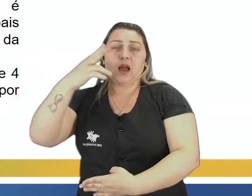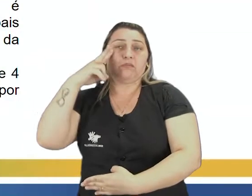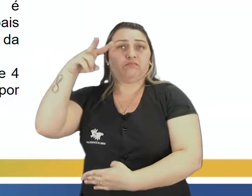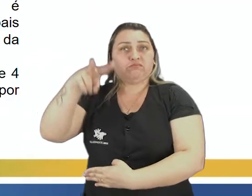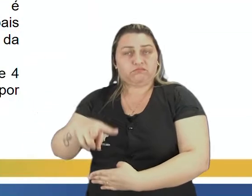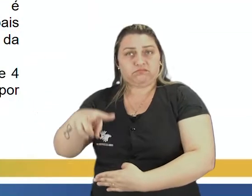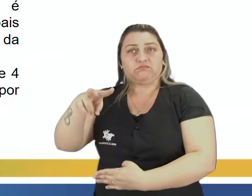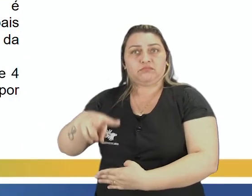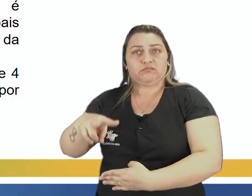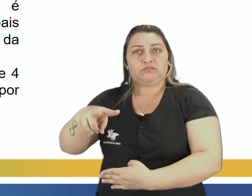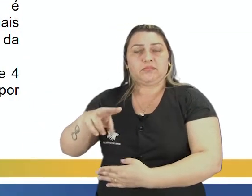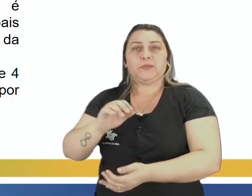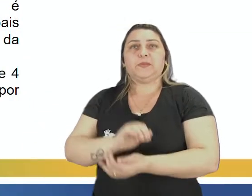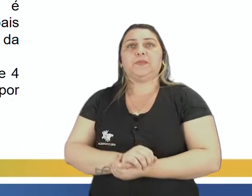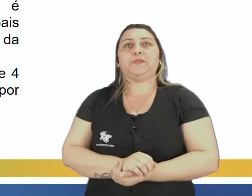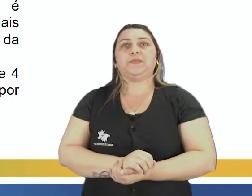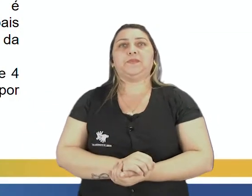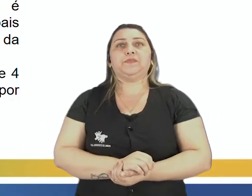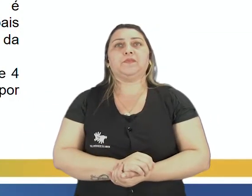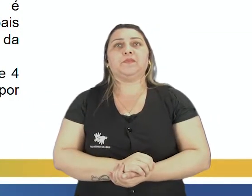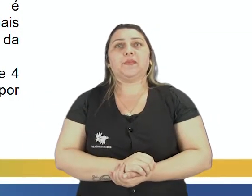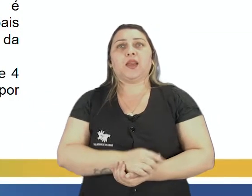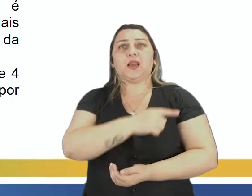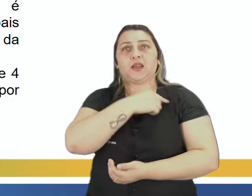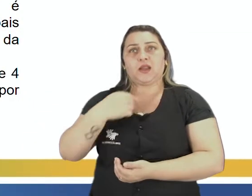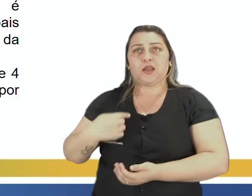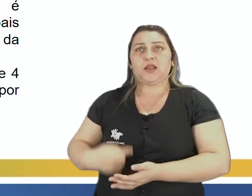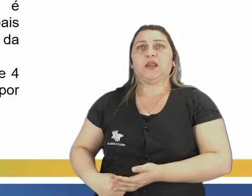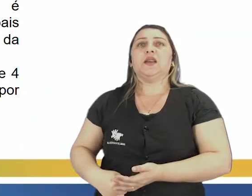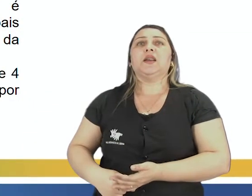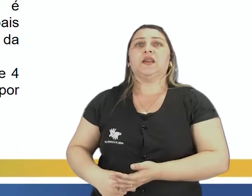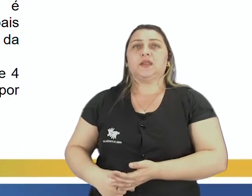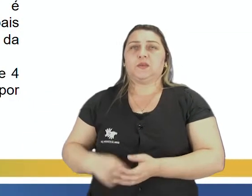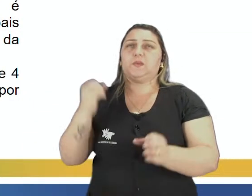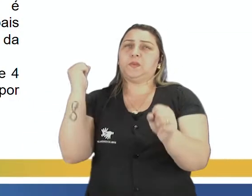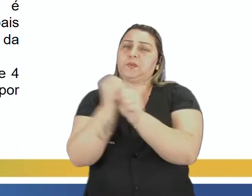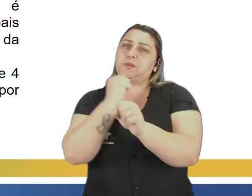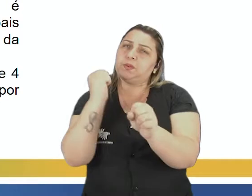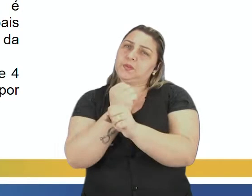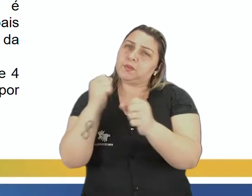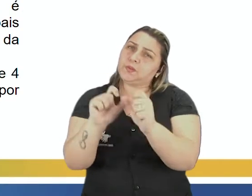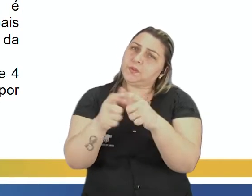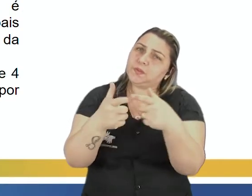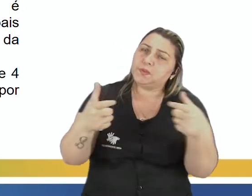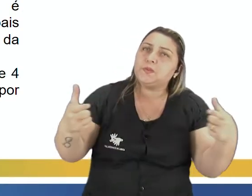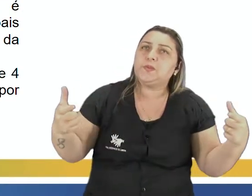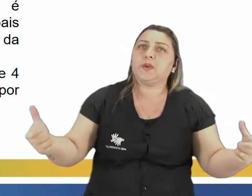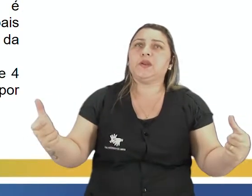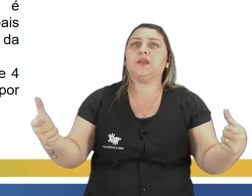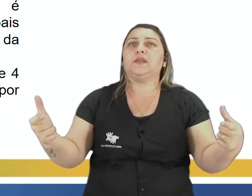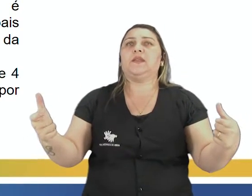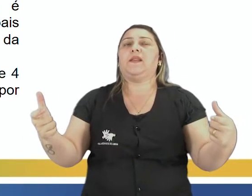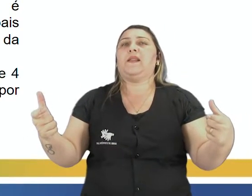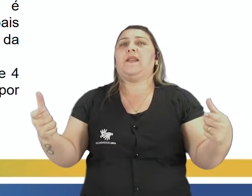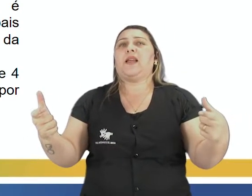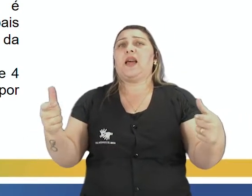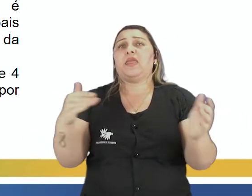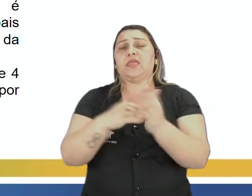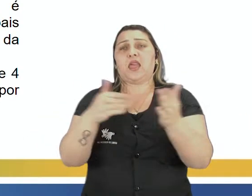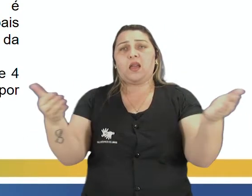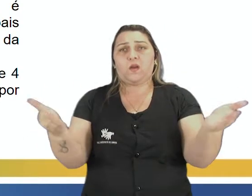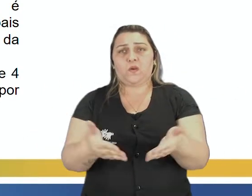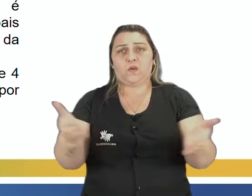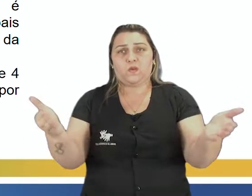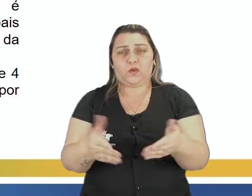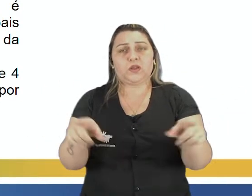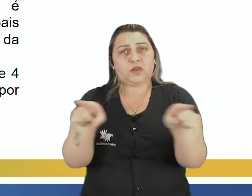lá, olha aí, vamos conhecer a muralha. A muralha da China, ela é uma obra grandiosa. E aí, até